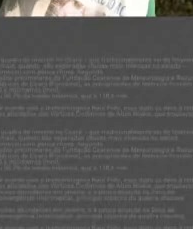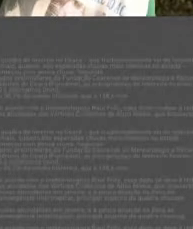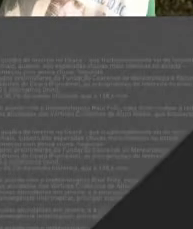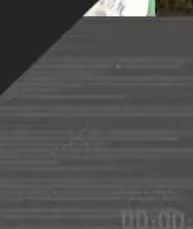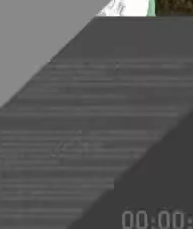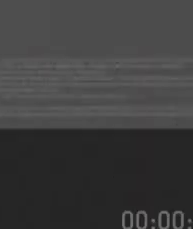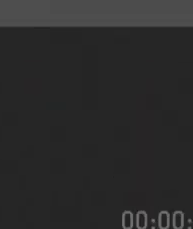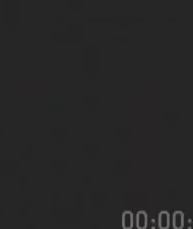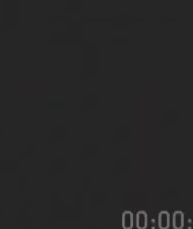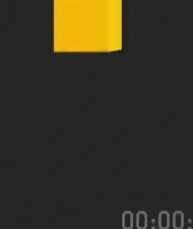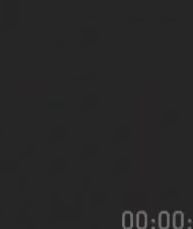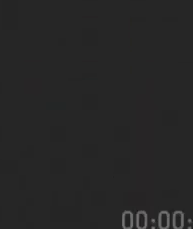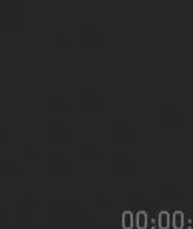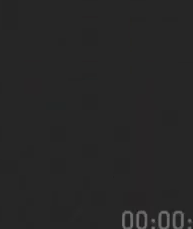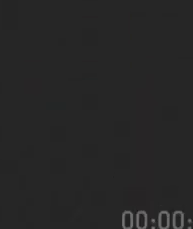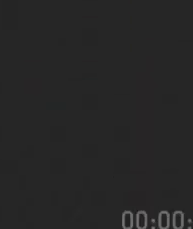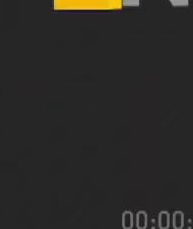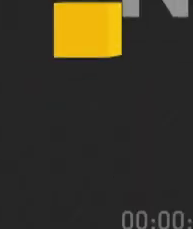ae